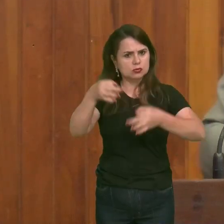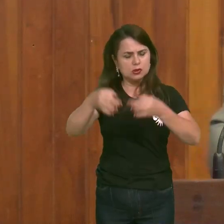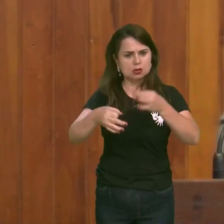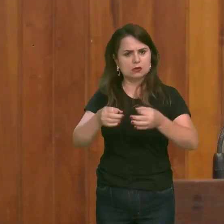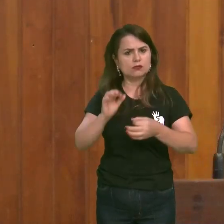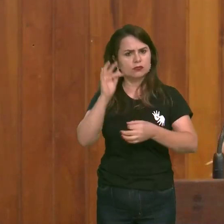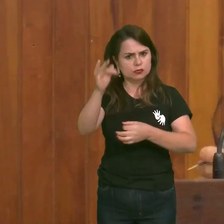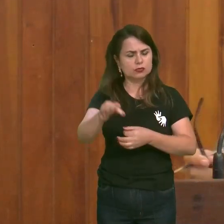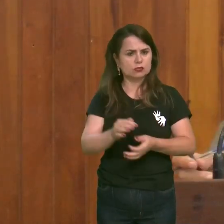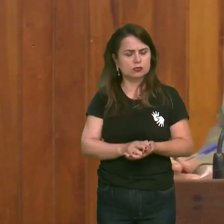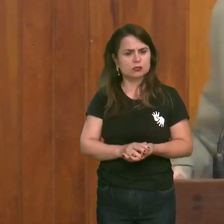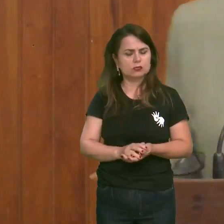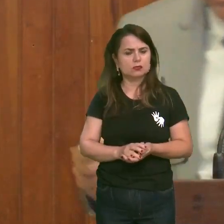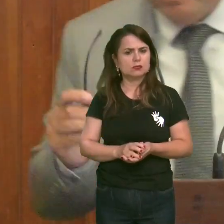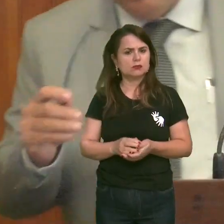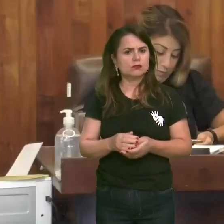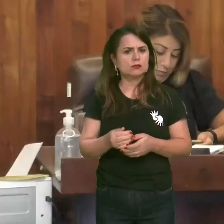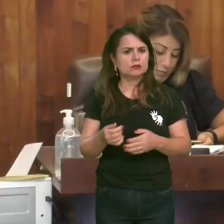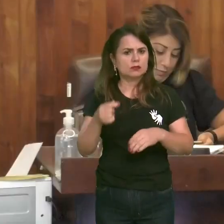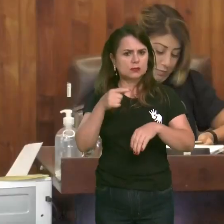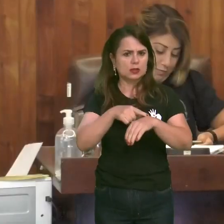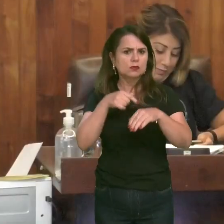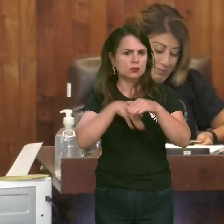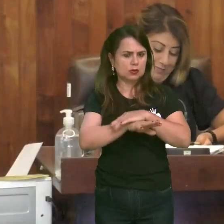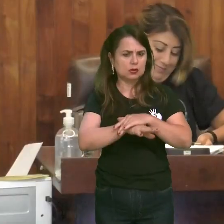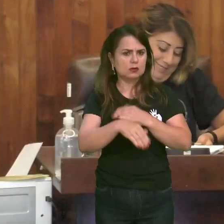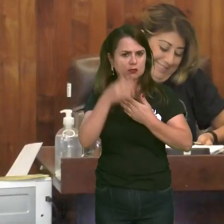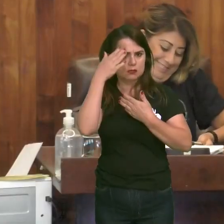essa reserva meu tempo Presidente obrigado